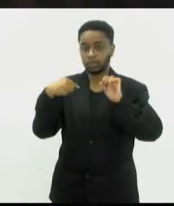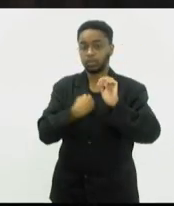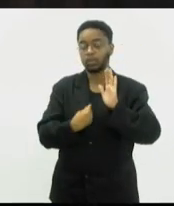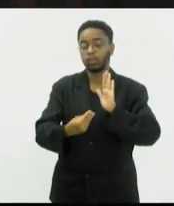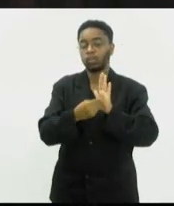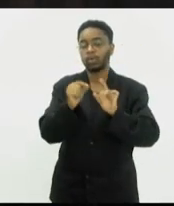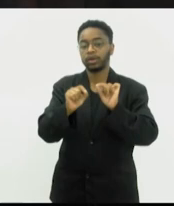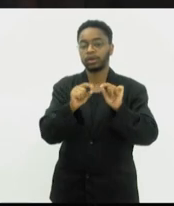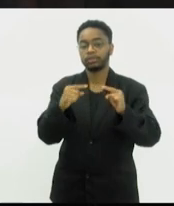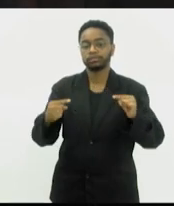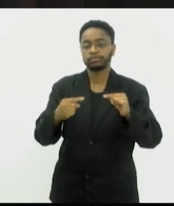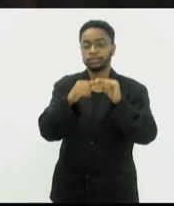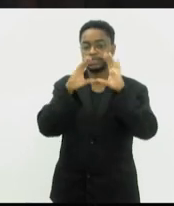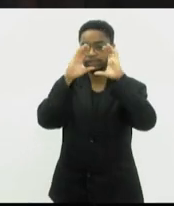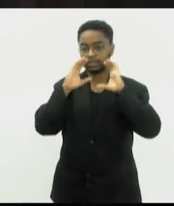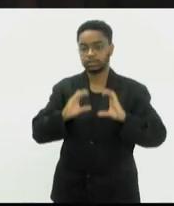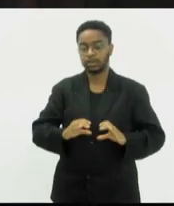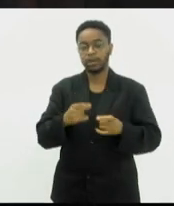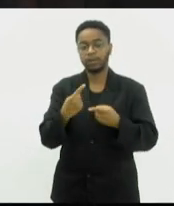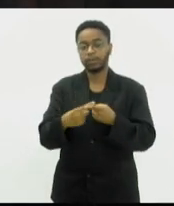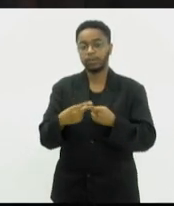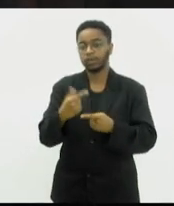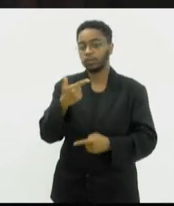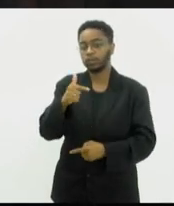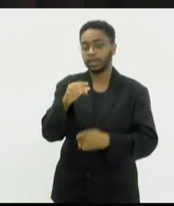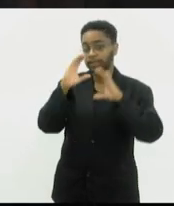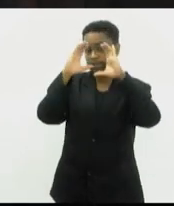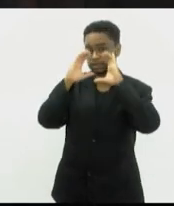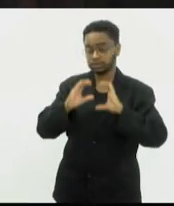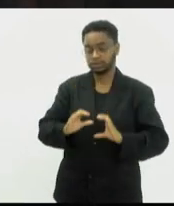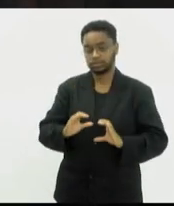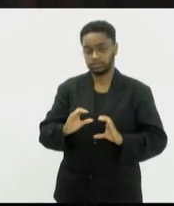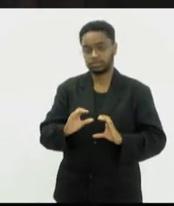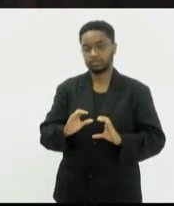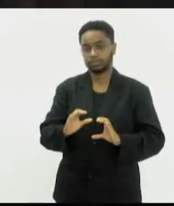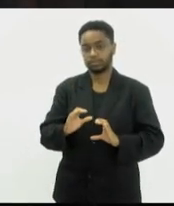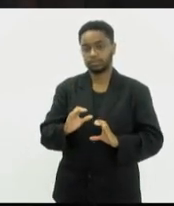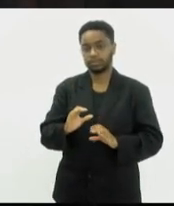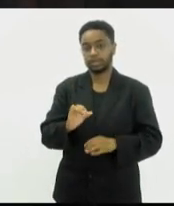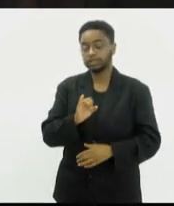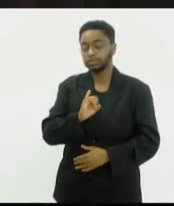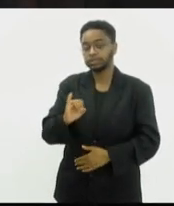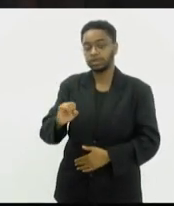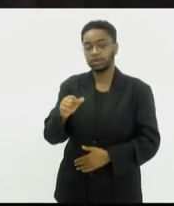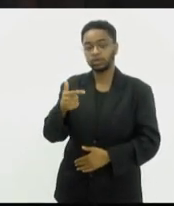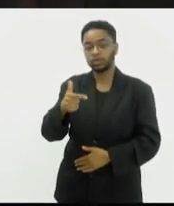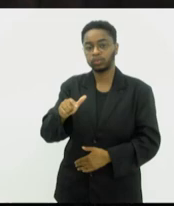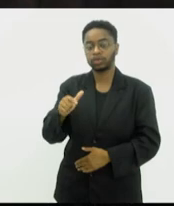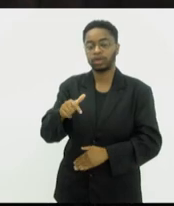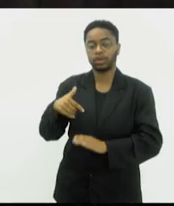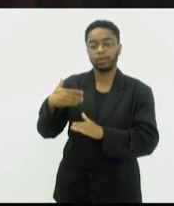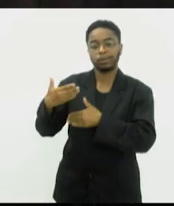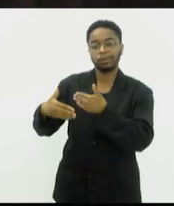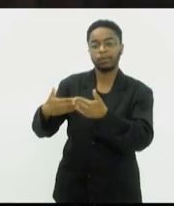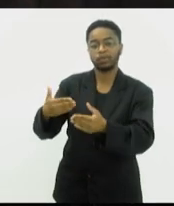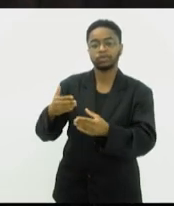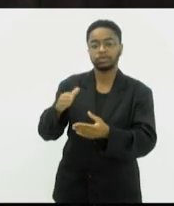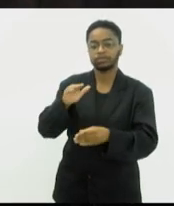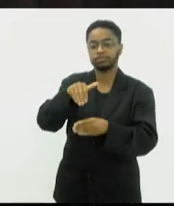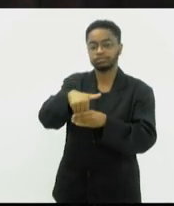cidadania, porque não tem cidadania que não passe pelo processo eleitoral.